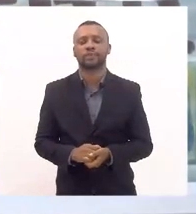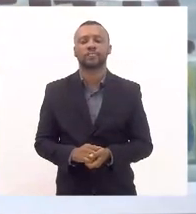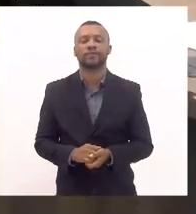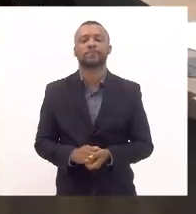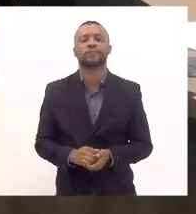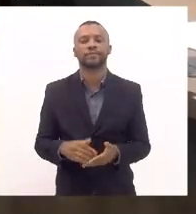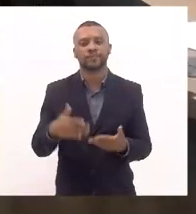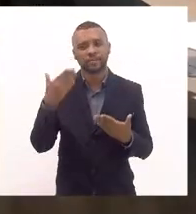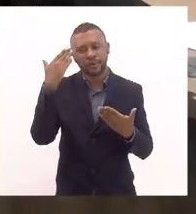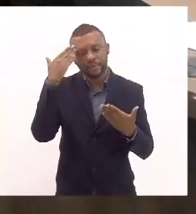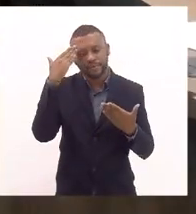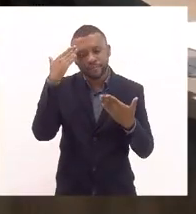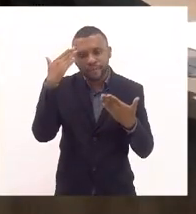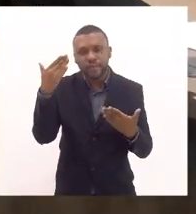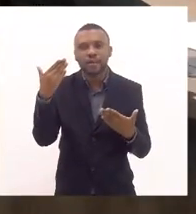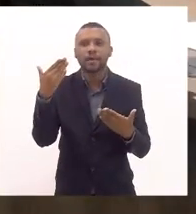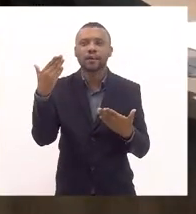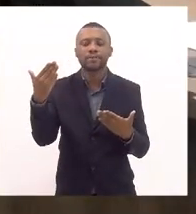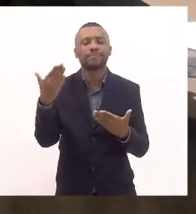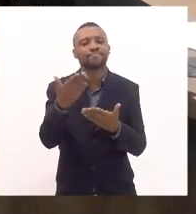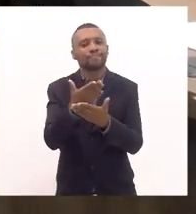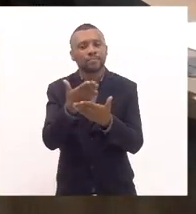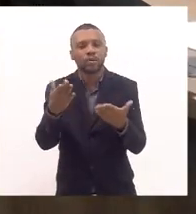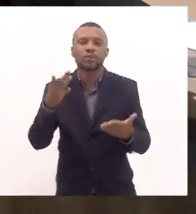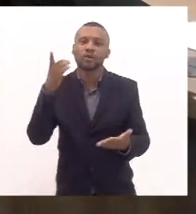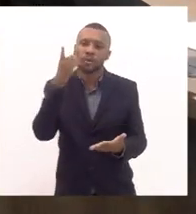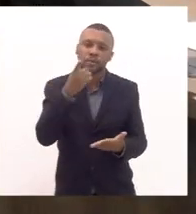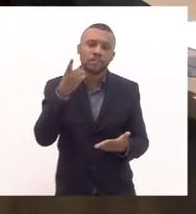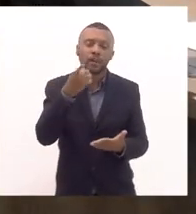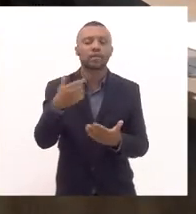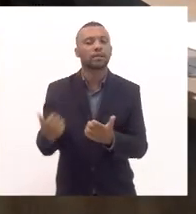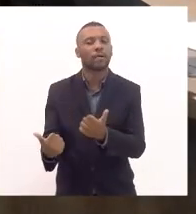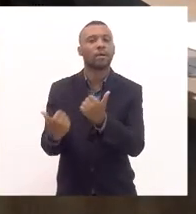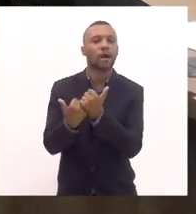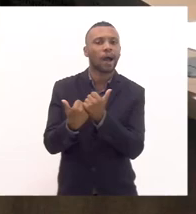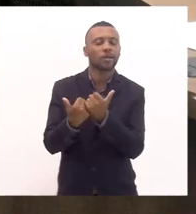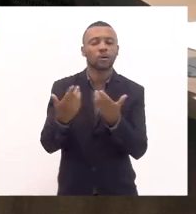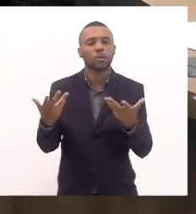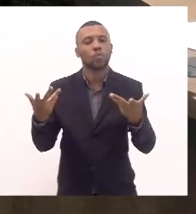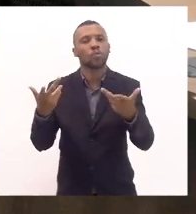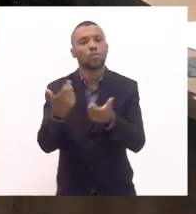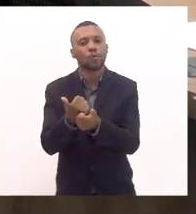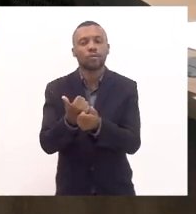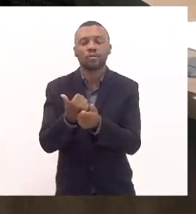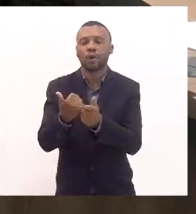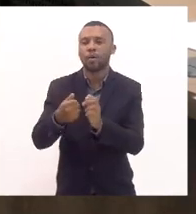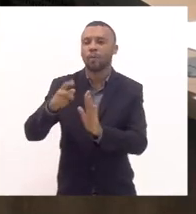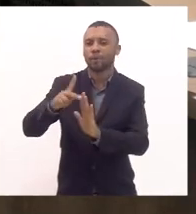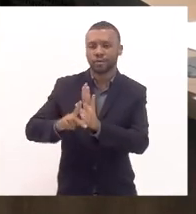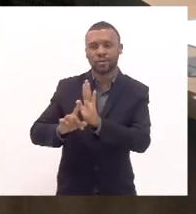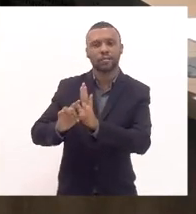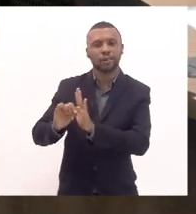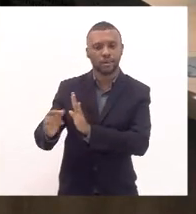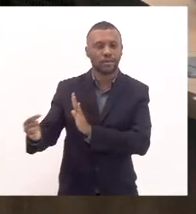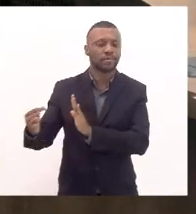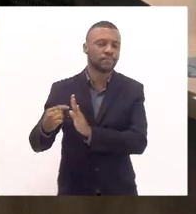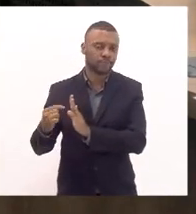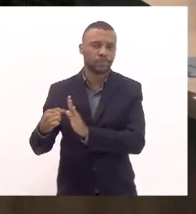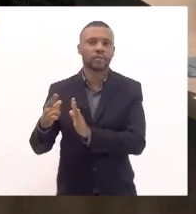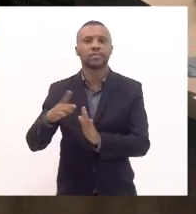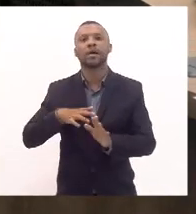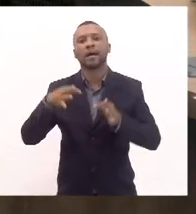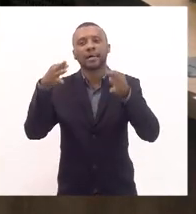bom obrigada aí obrigado a todos os deputados que ajudaram a enriquecer ainda mais o projeto e